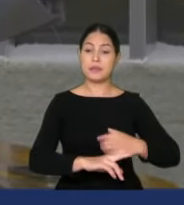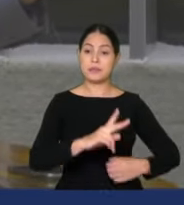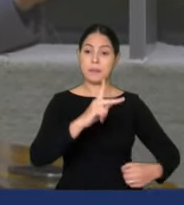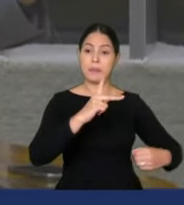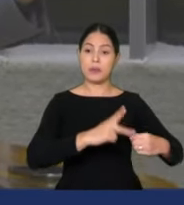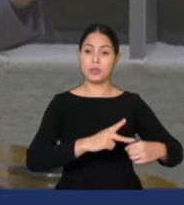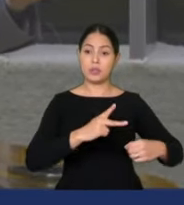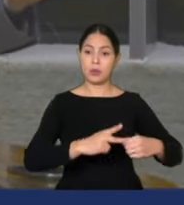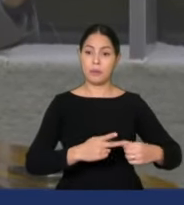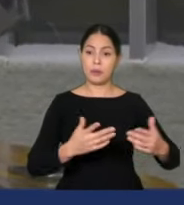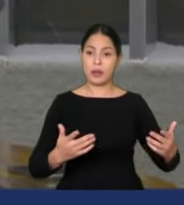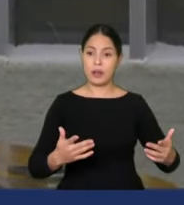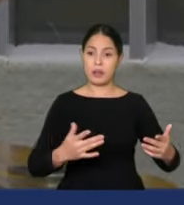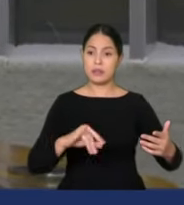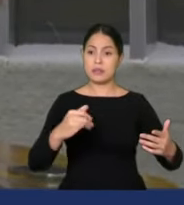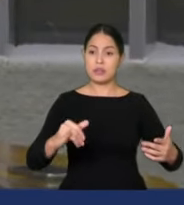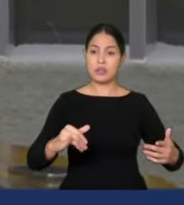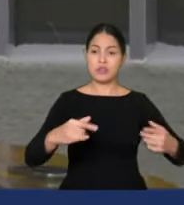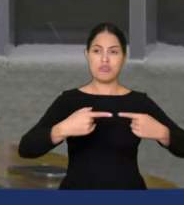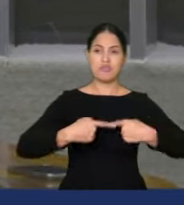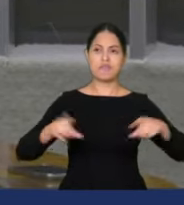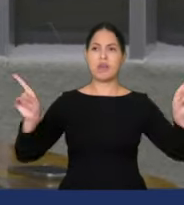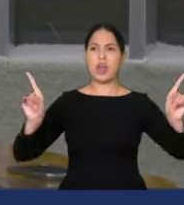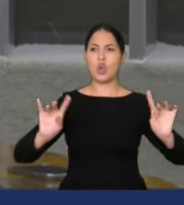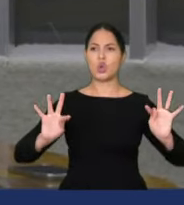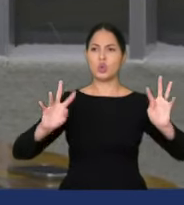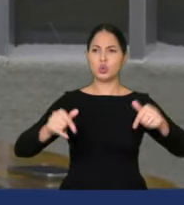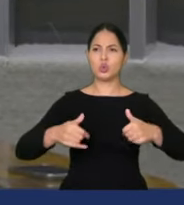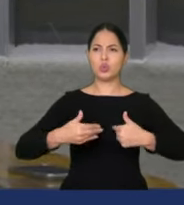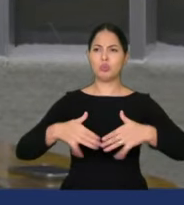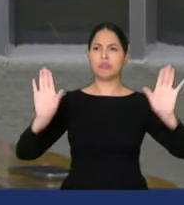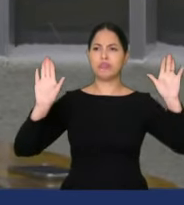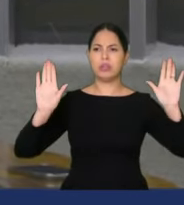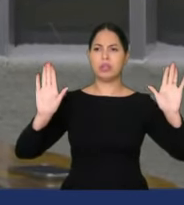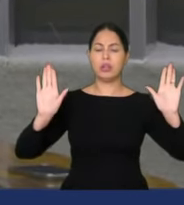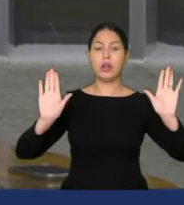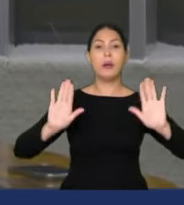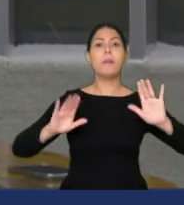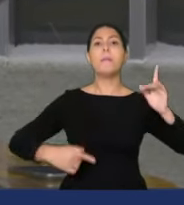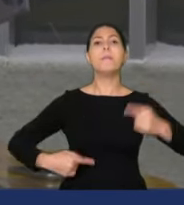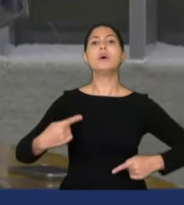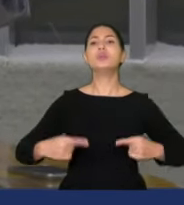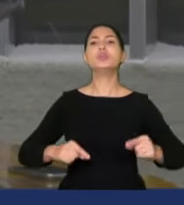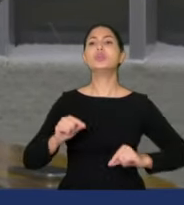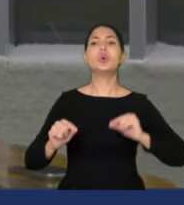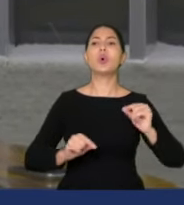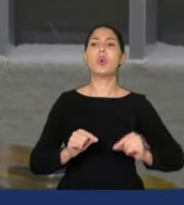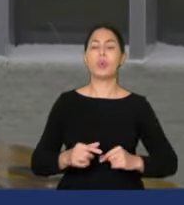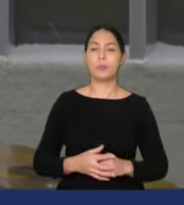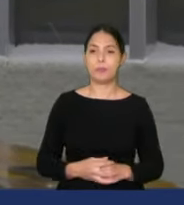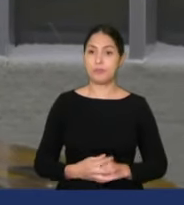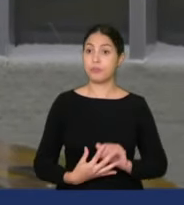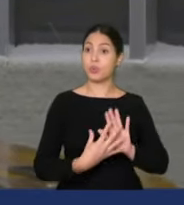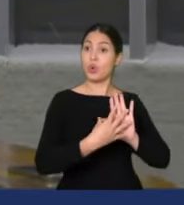abriu-se tudo para o mercado. O discurso era que este modelo